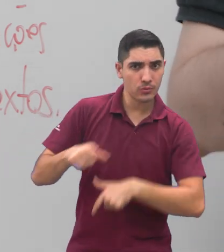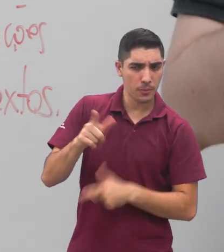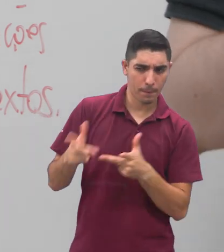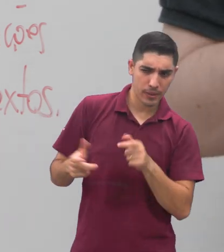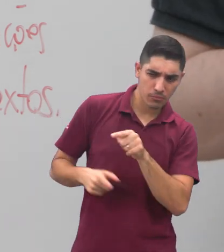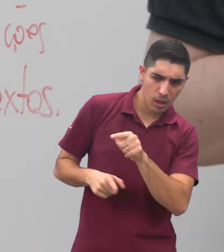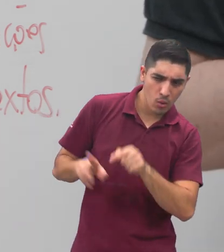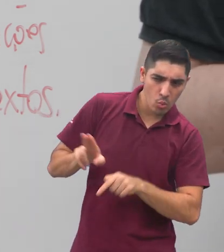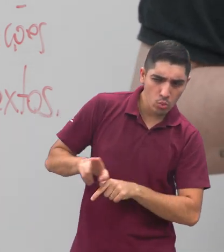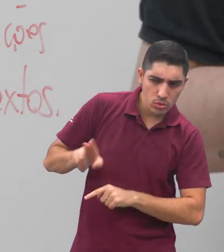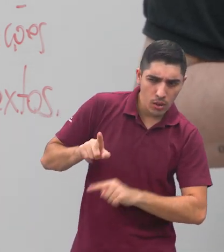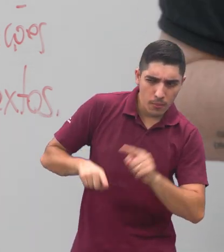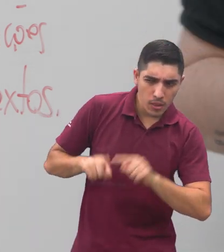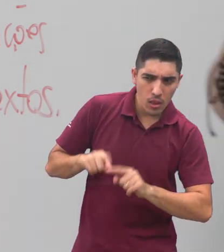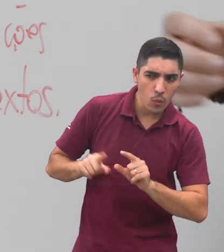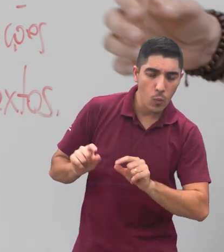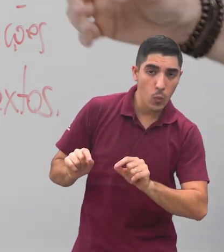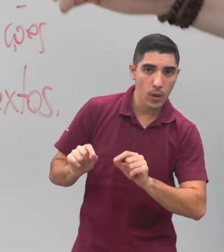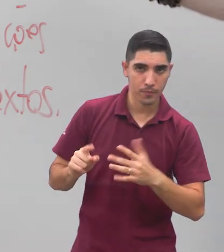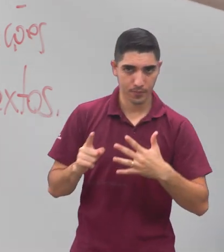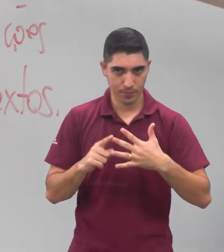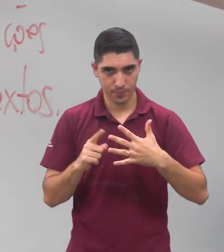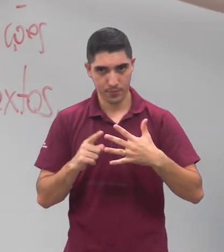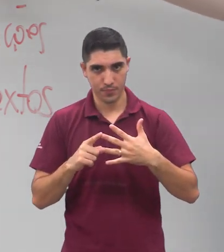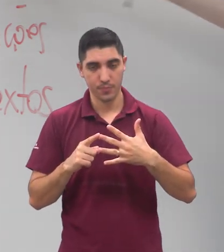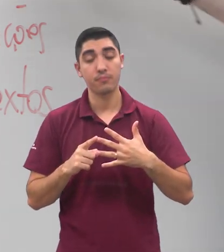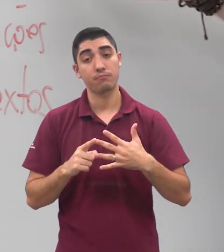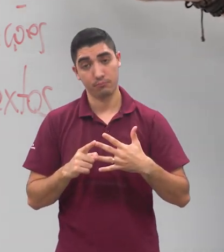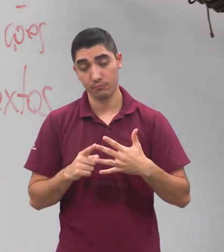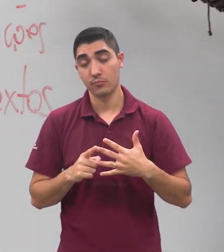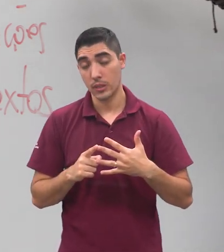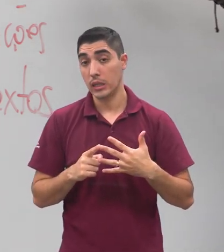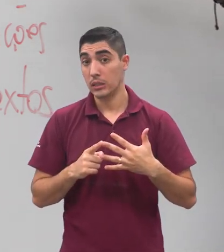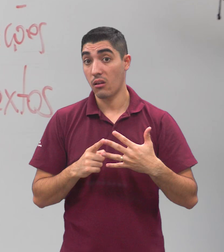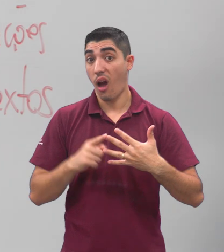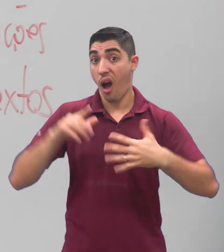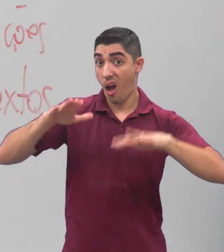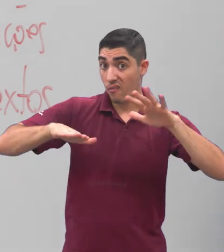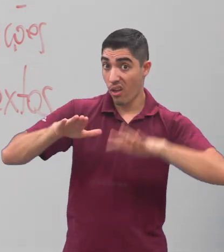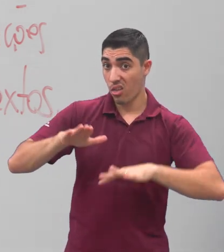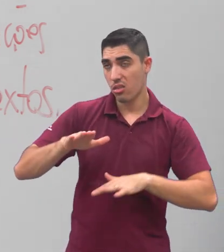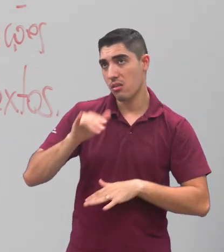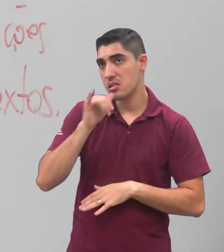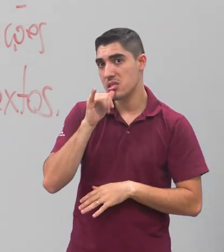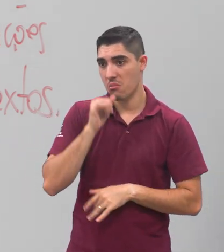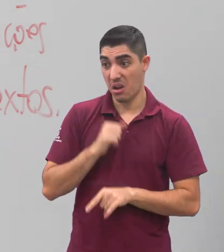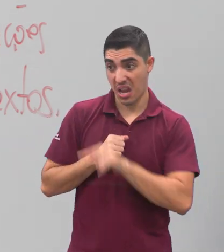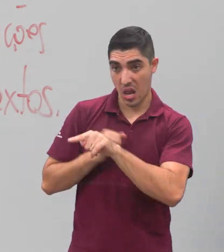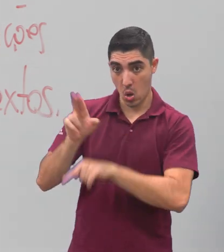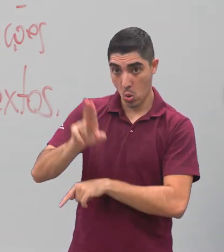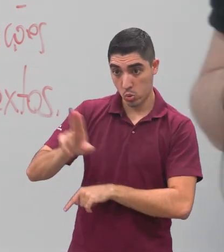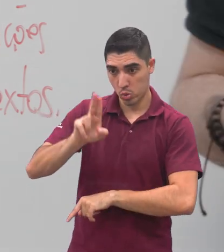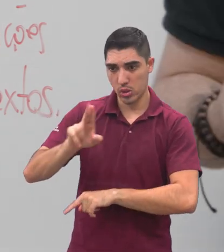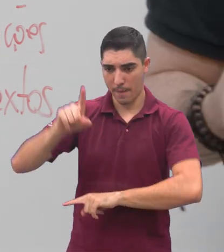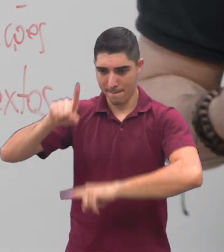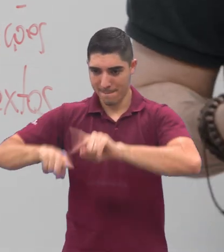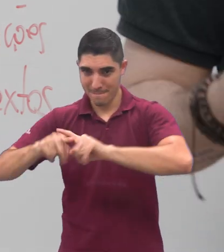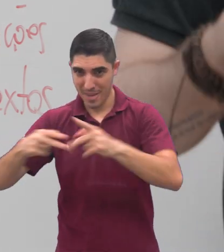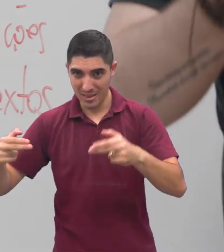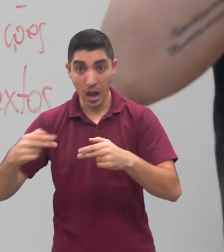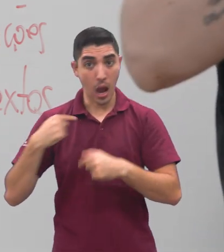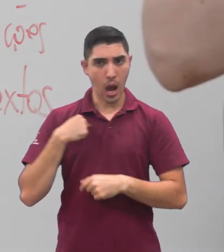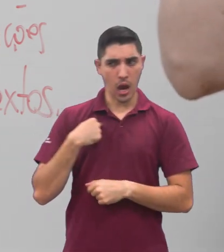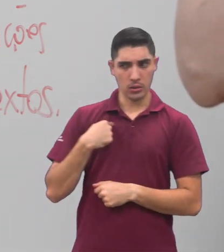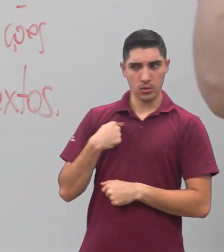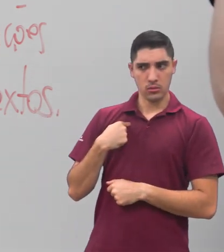umas em relação às outras. Dependendo do tipo de objeto, a interpretação vai se dar de uma